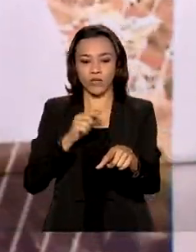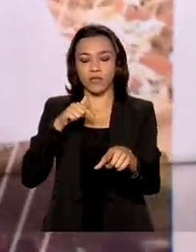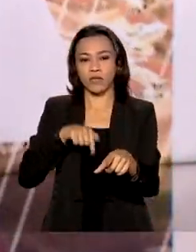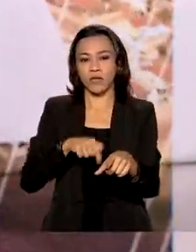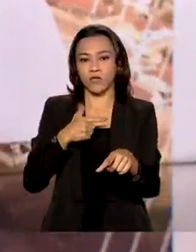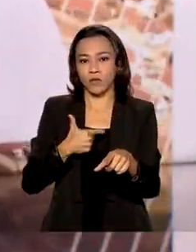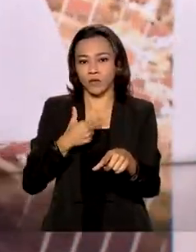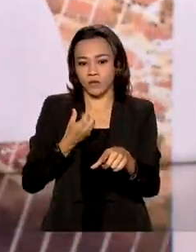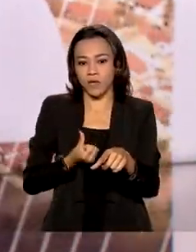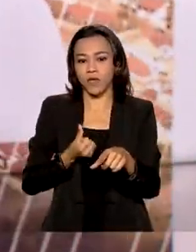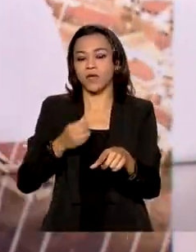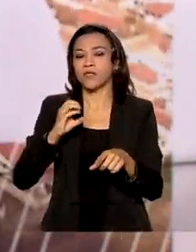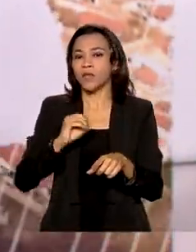726 0101